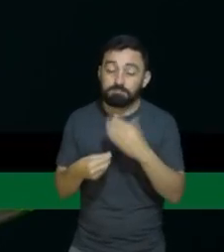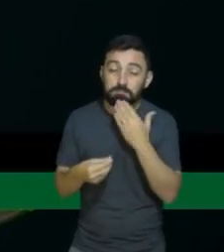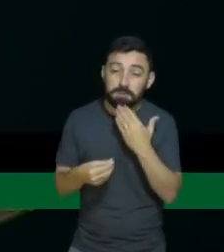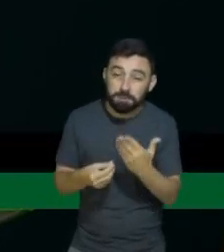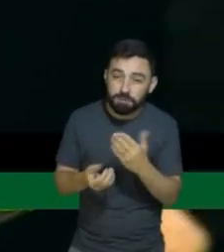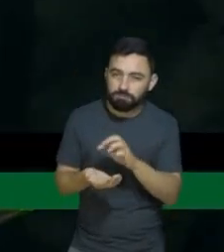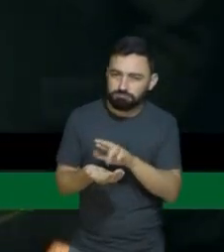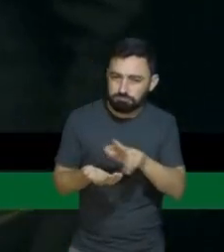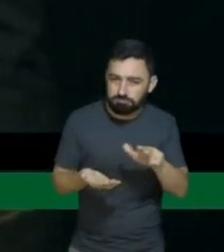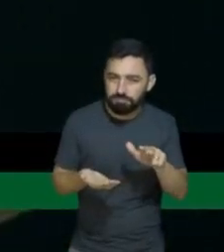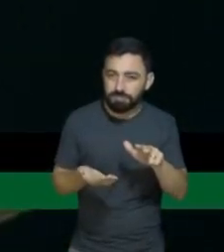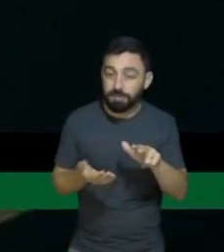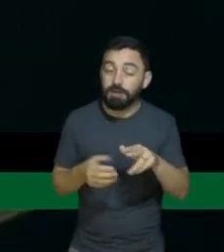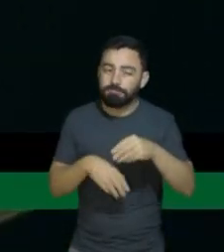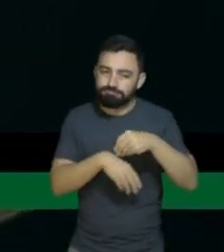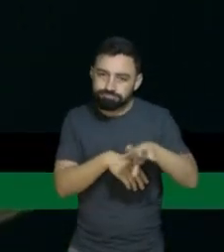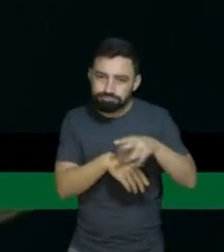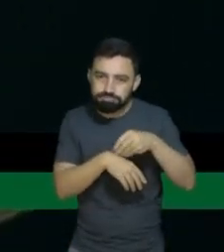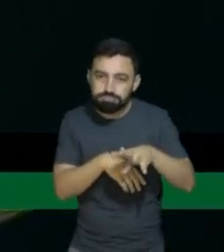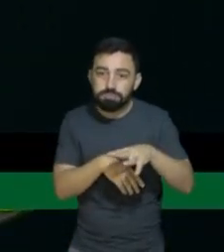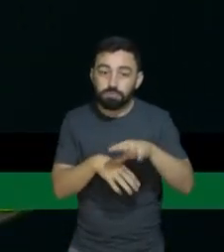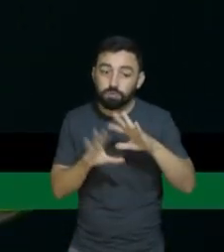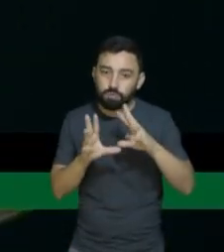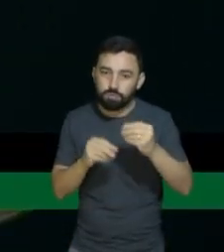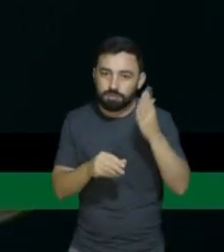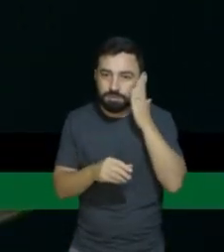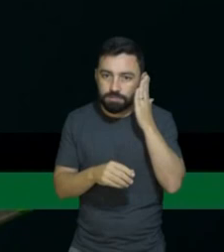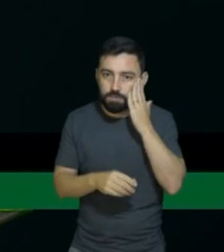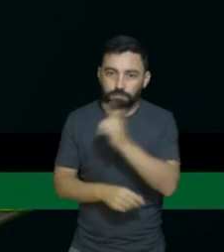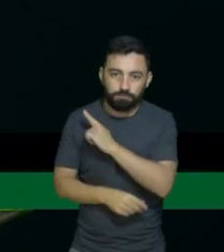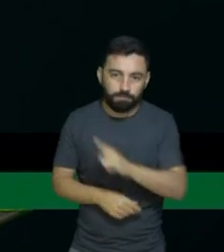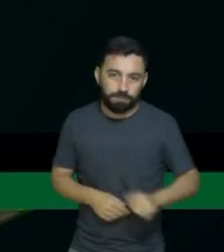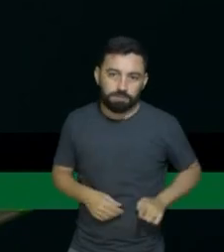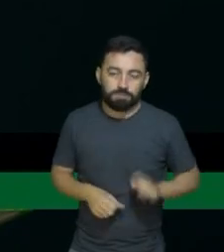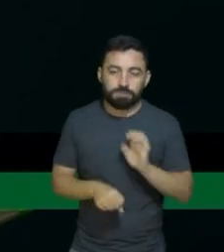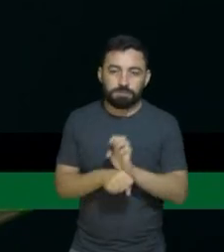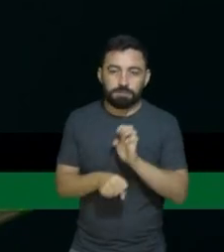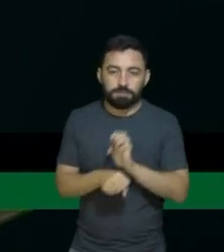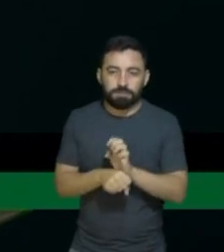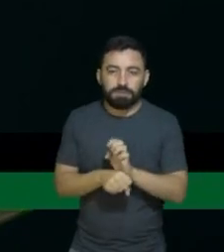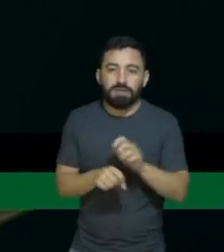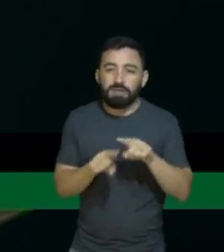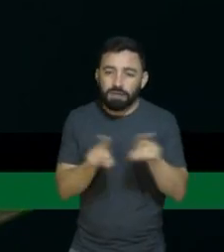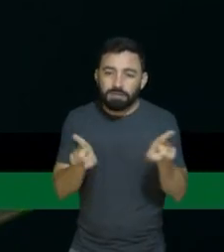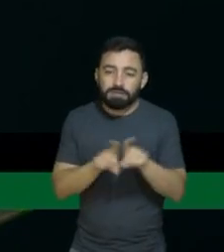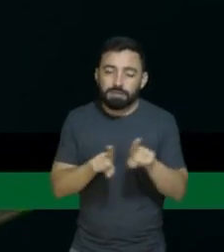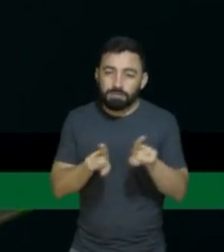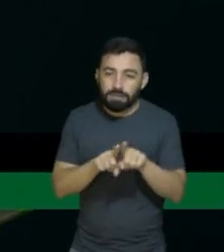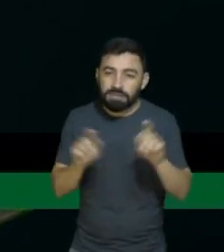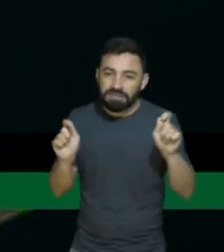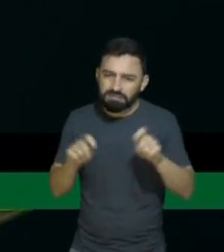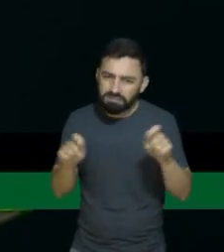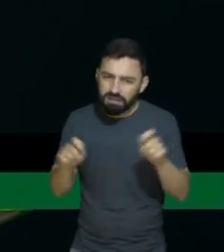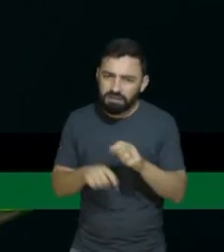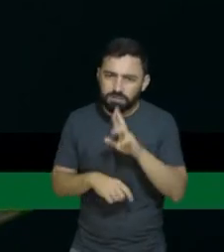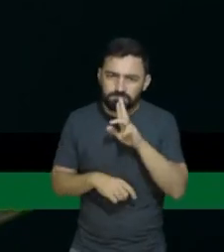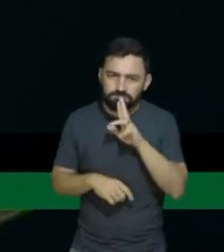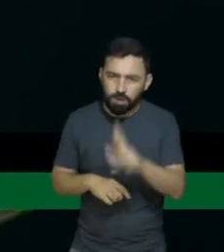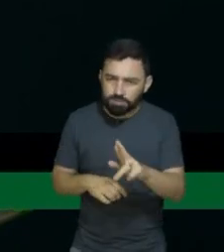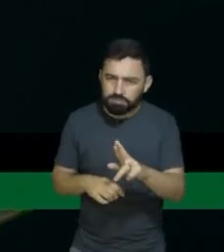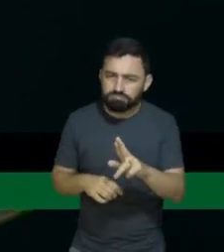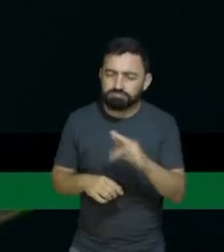Para que sejam levadas ao conhecimento do governo de estado para que possam trazer resultados